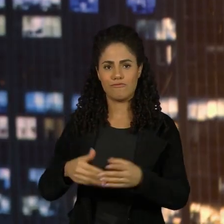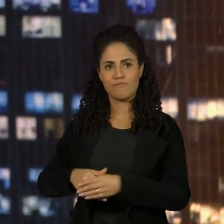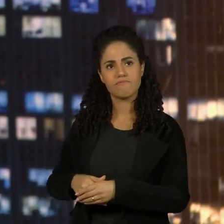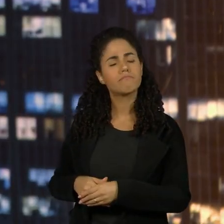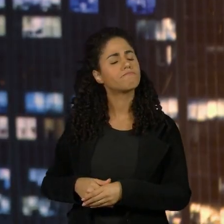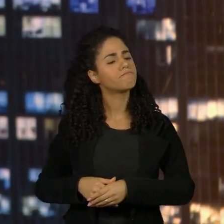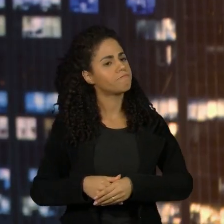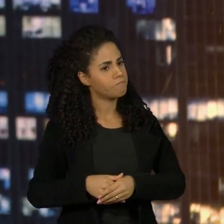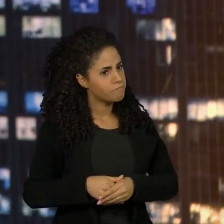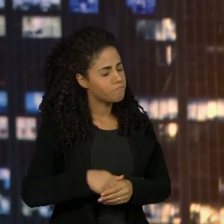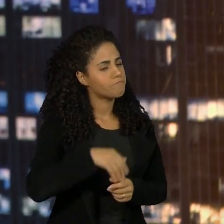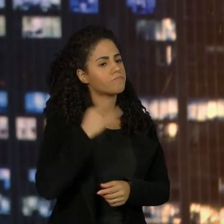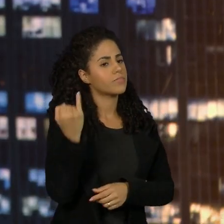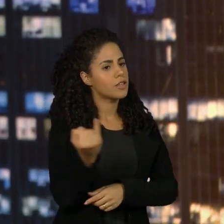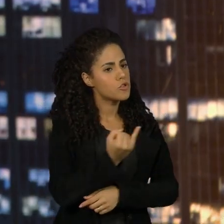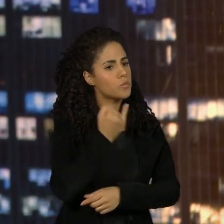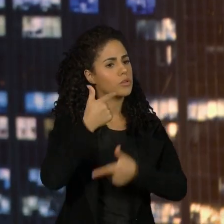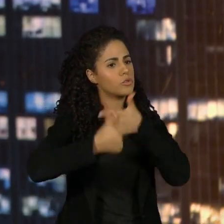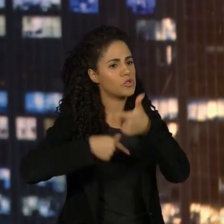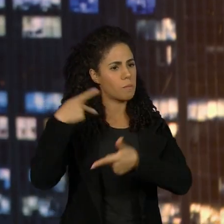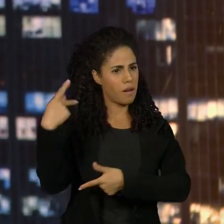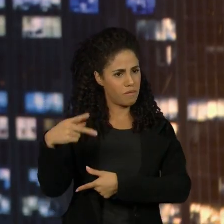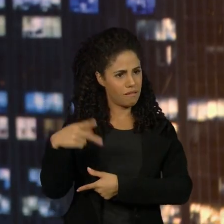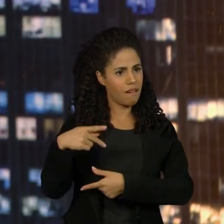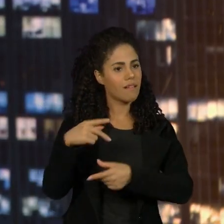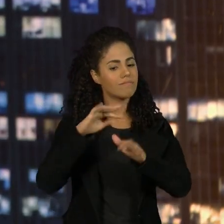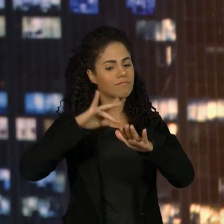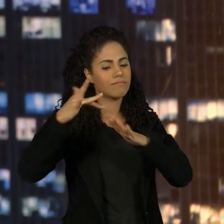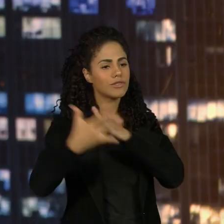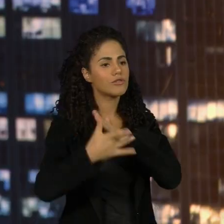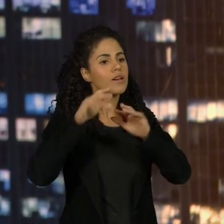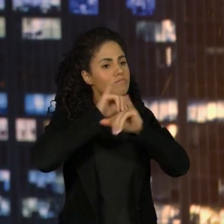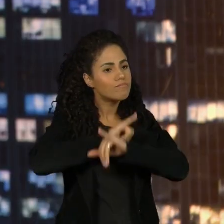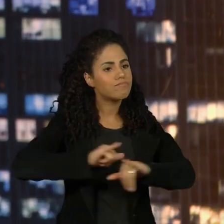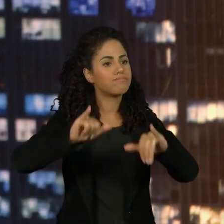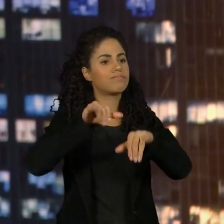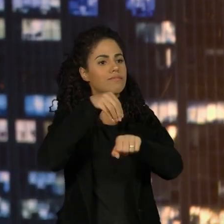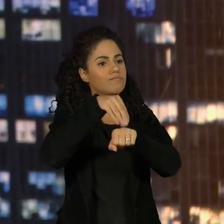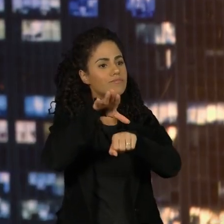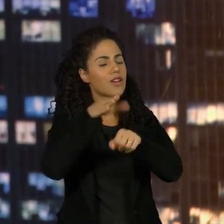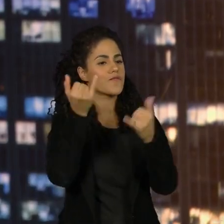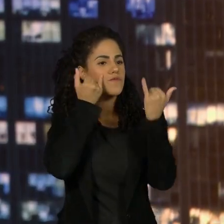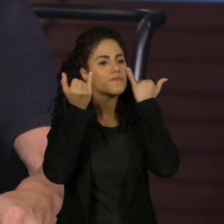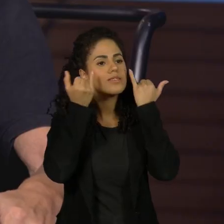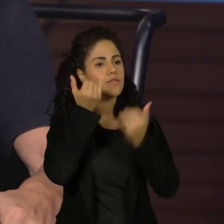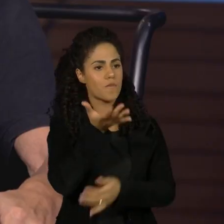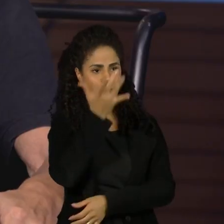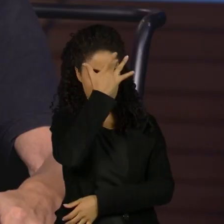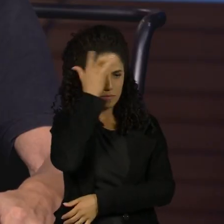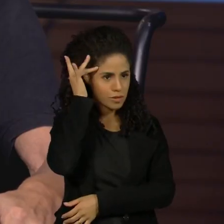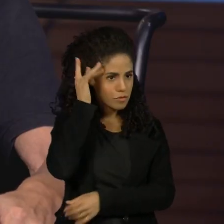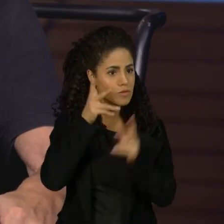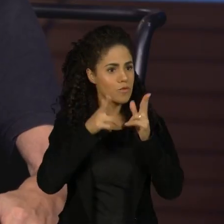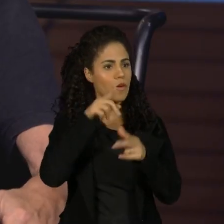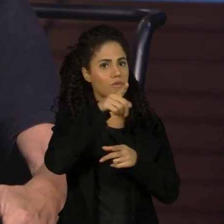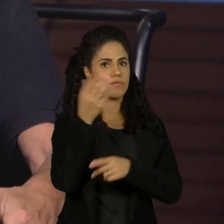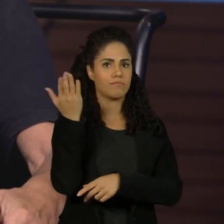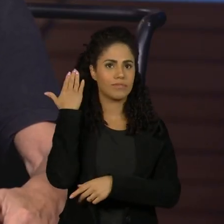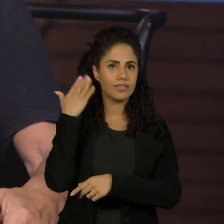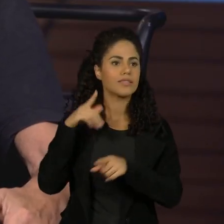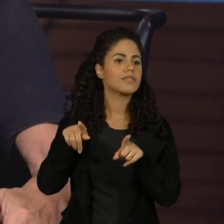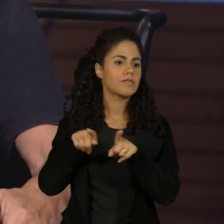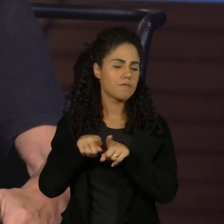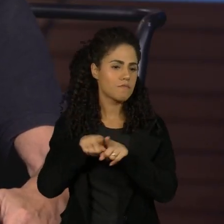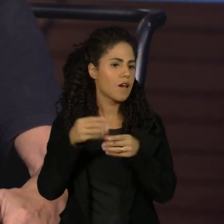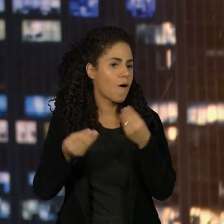muito importante esse trabalho nas redes sociais, né, Beto? Ele tem acesso a fazer isso pela internet, uma coisa que você fazia no mundo analógico ainda.